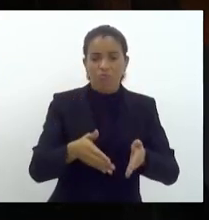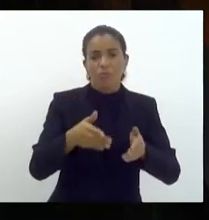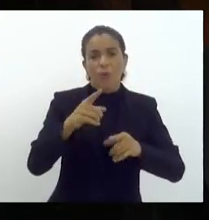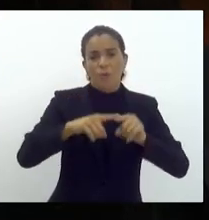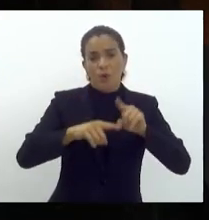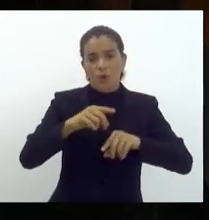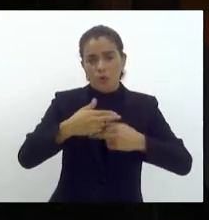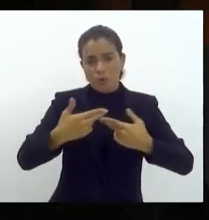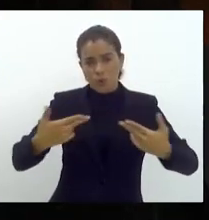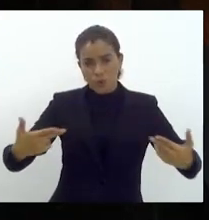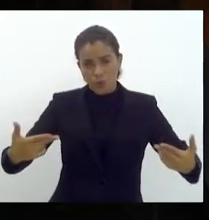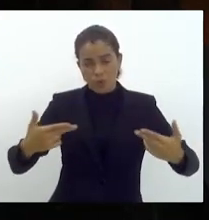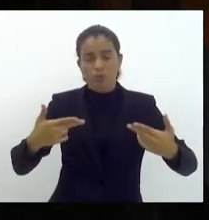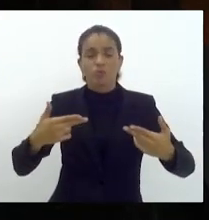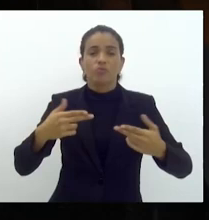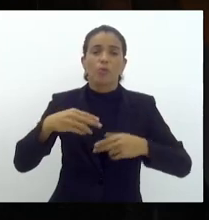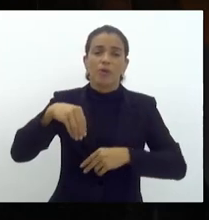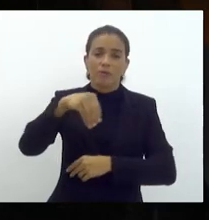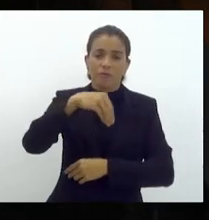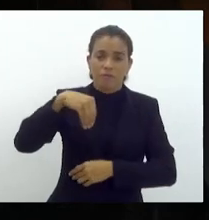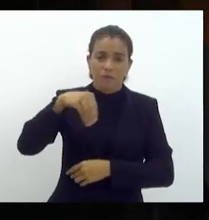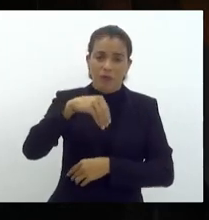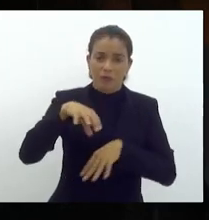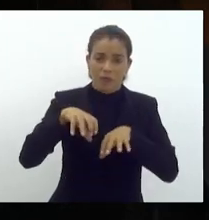resultantes da sua industrialização